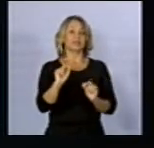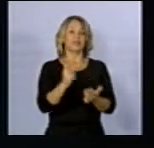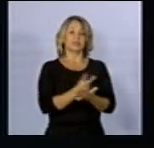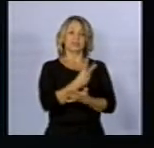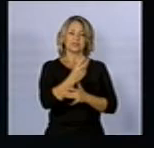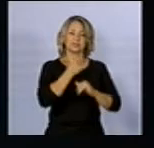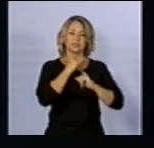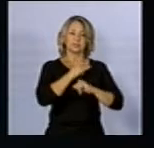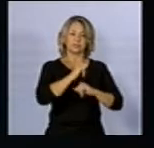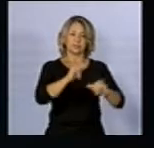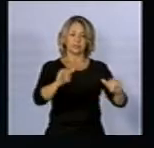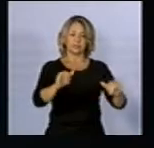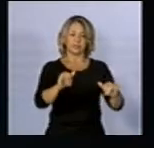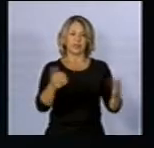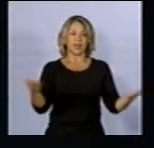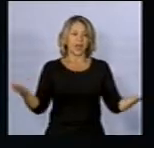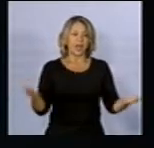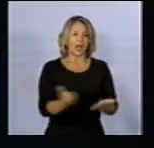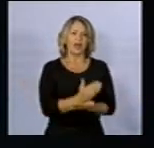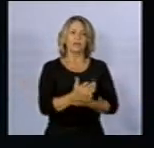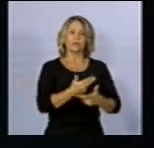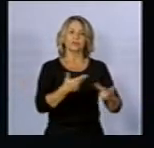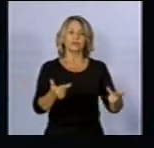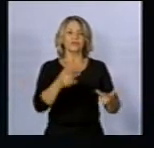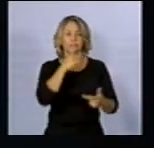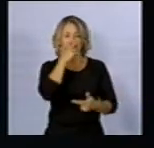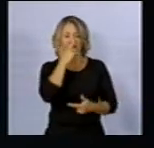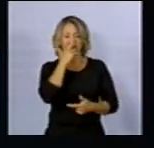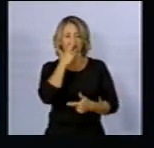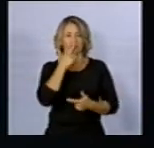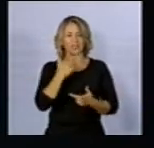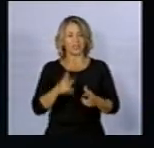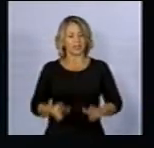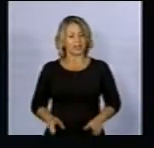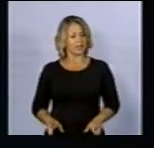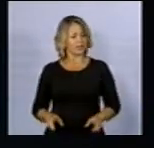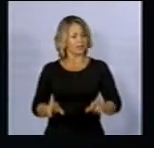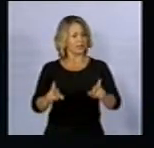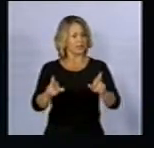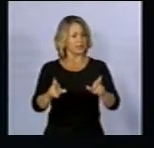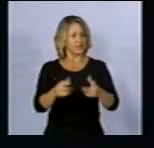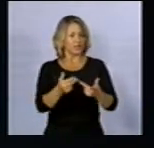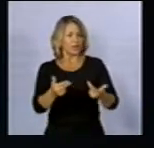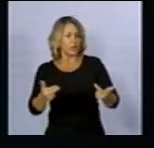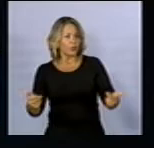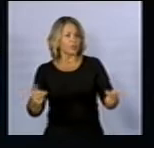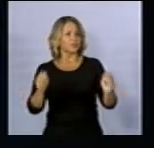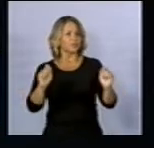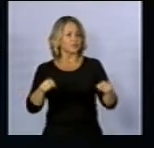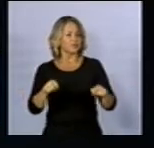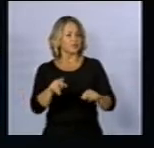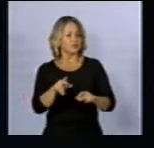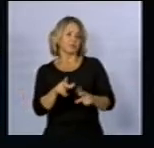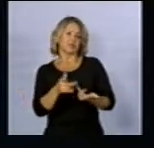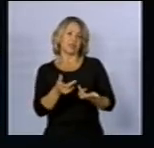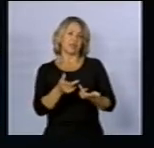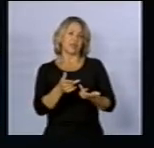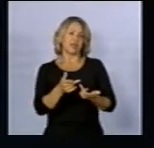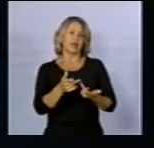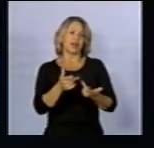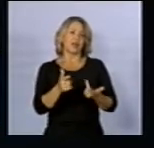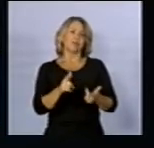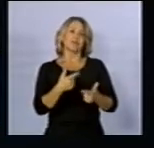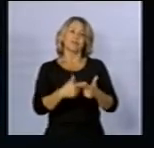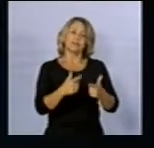são consideradas, evidentemente, cancerígenas, substâncias consideradas provavelmente cancerígenas e